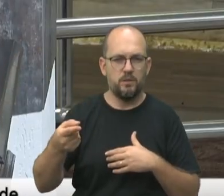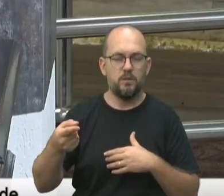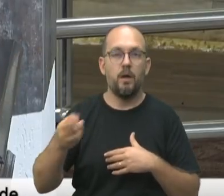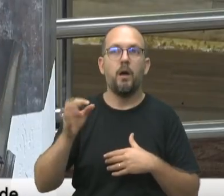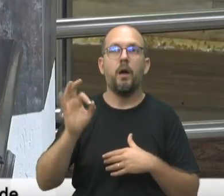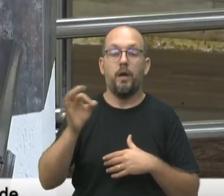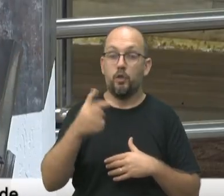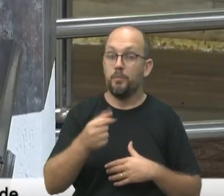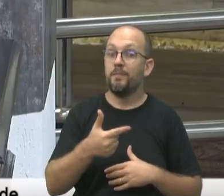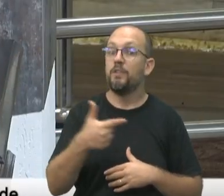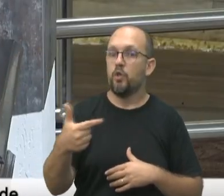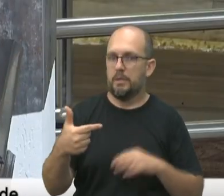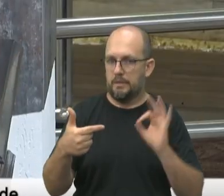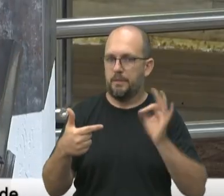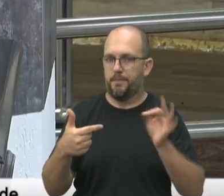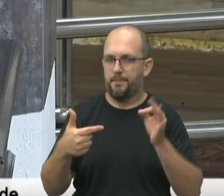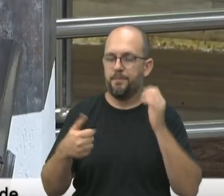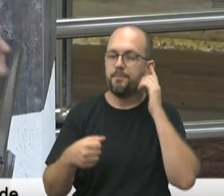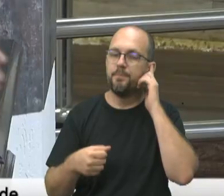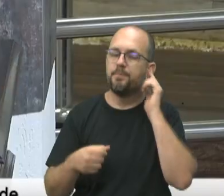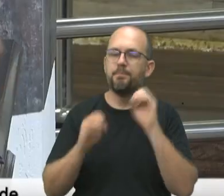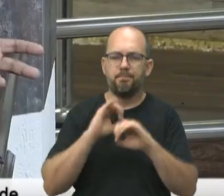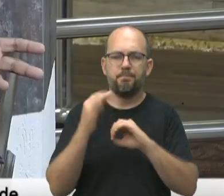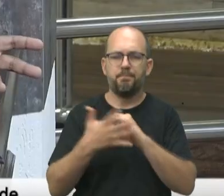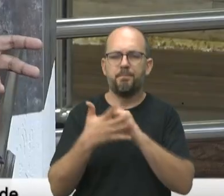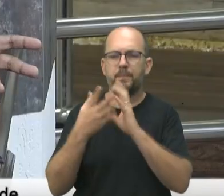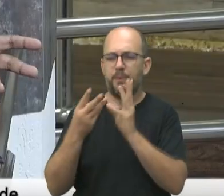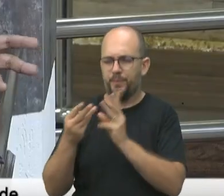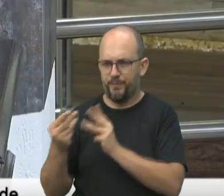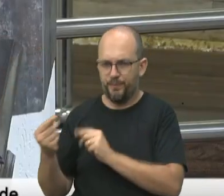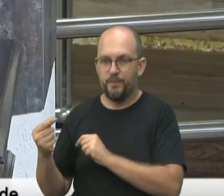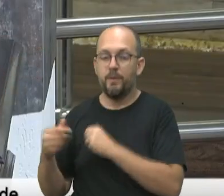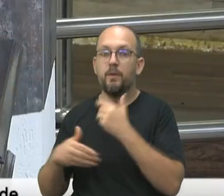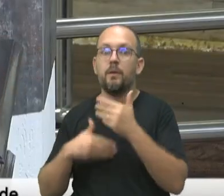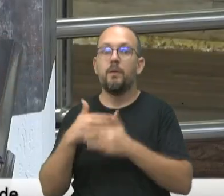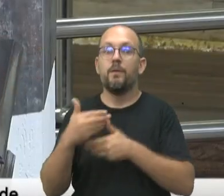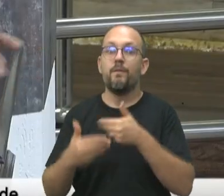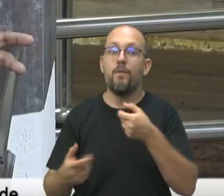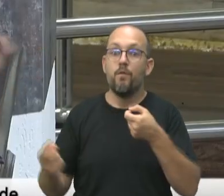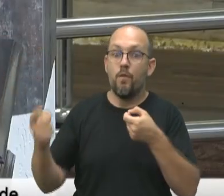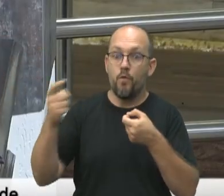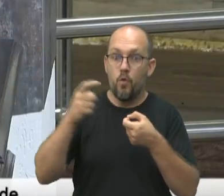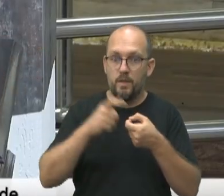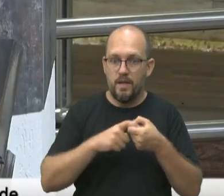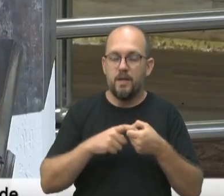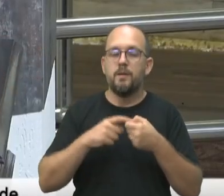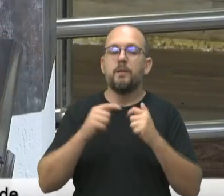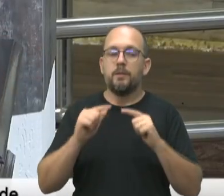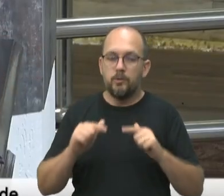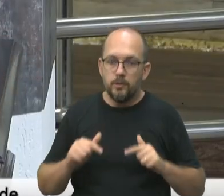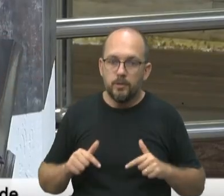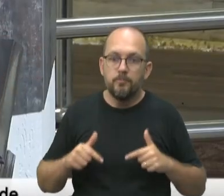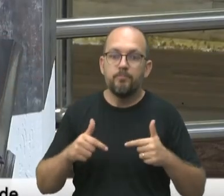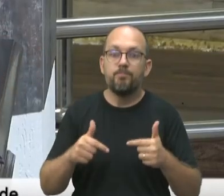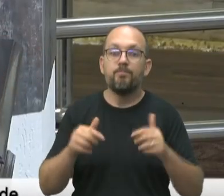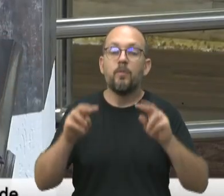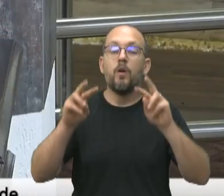foi 22. Quando passou a pandemia, fomos retomar os serviços e começamos com a questão a